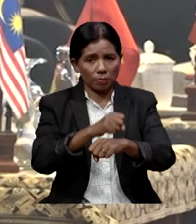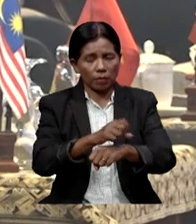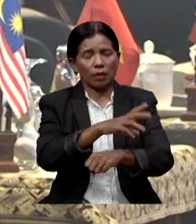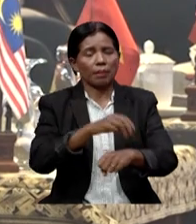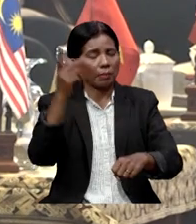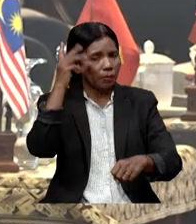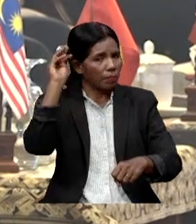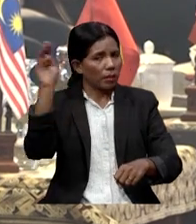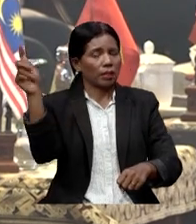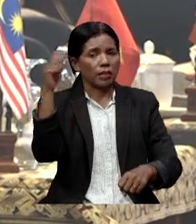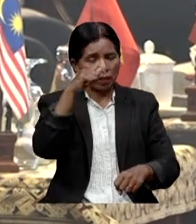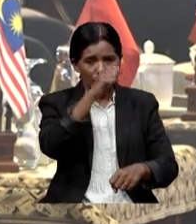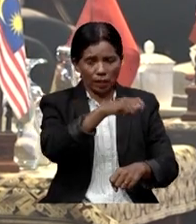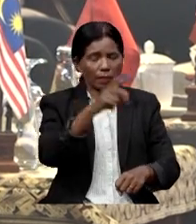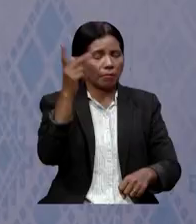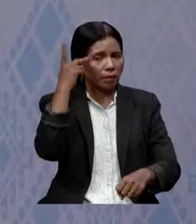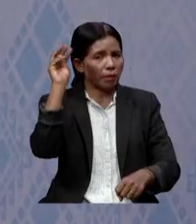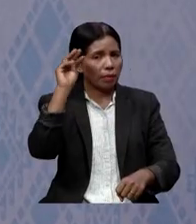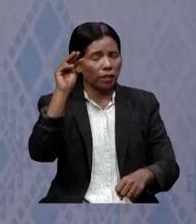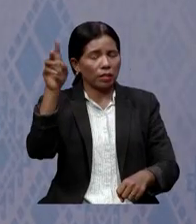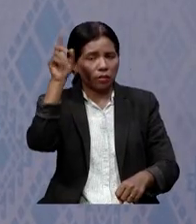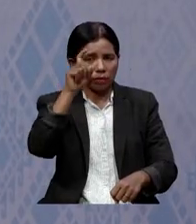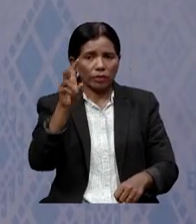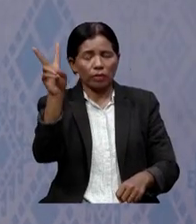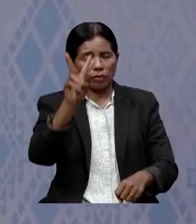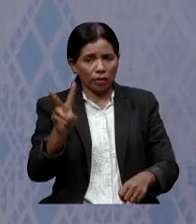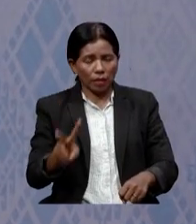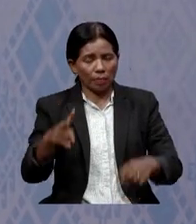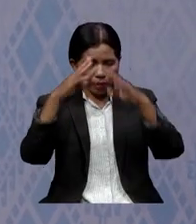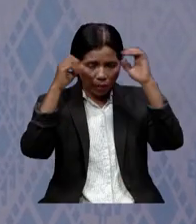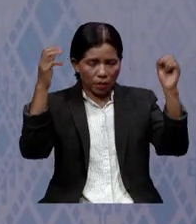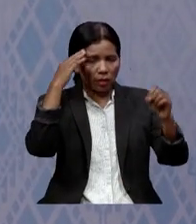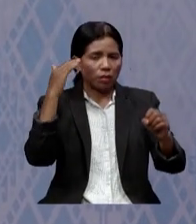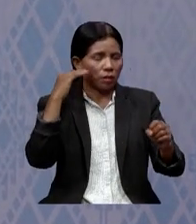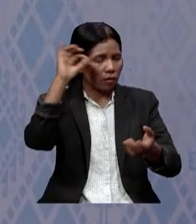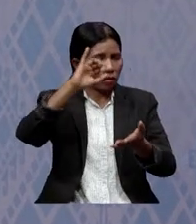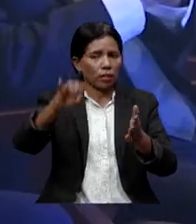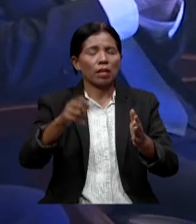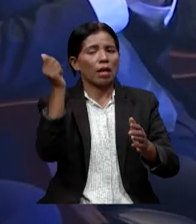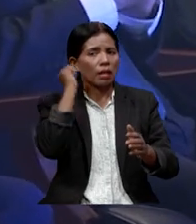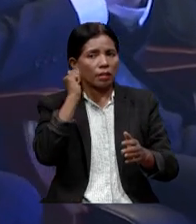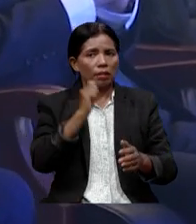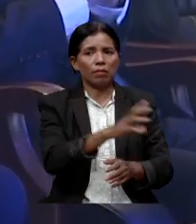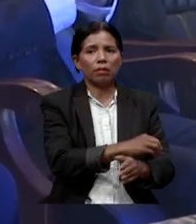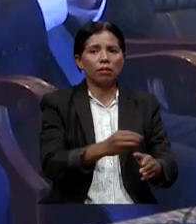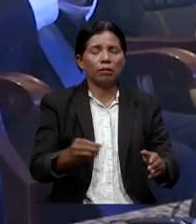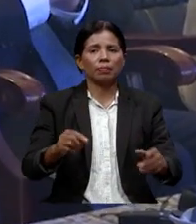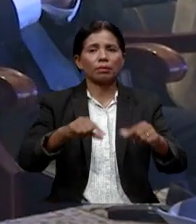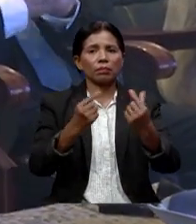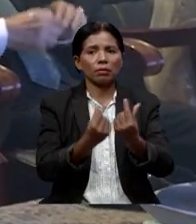Primeira-Ministra Tailândia, Primeiro-Ministro Vietnã, Presidente Coreia Sul, nosso secretário-geral ASEAN. Além de